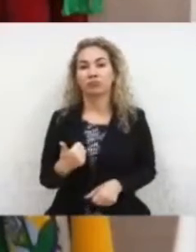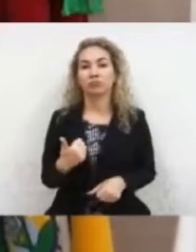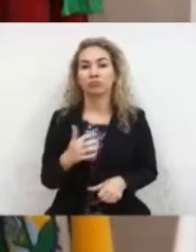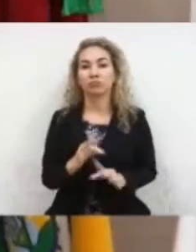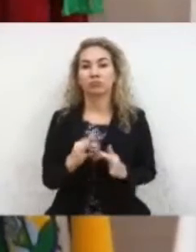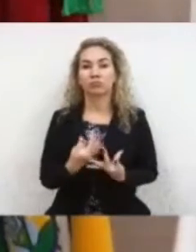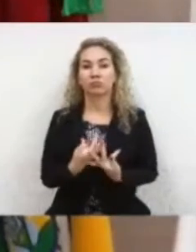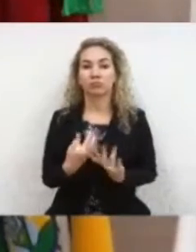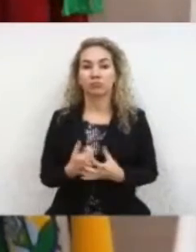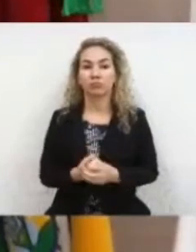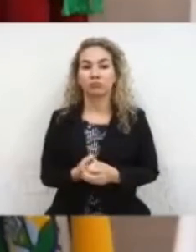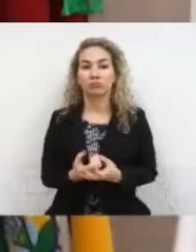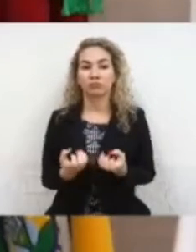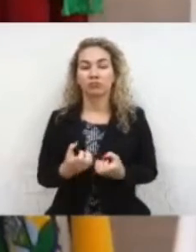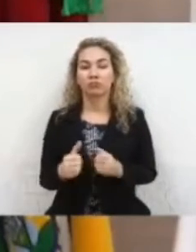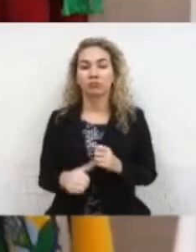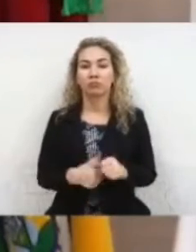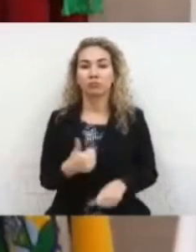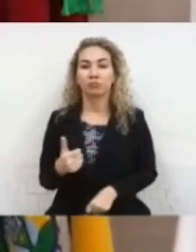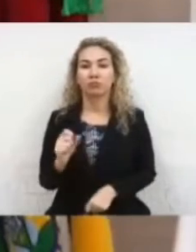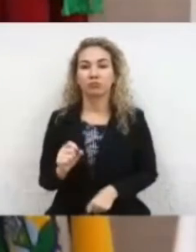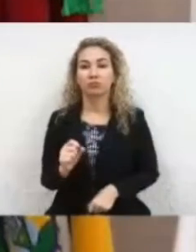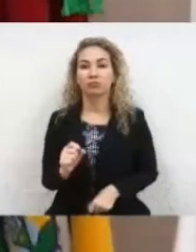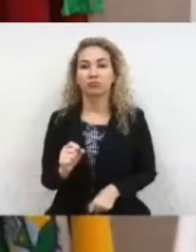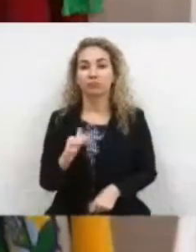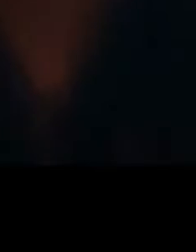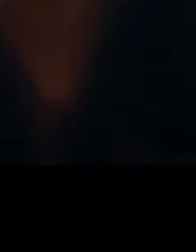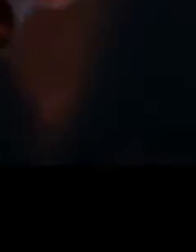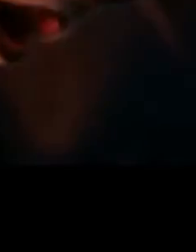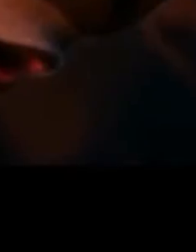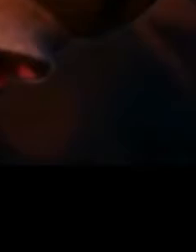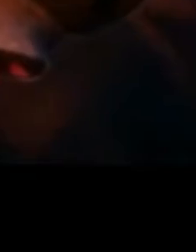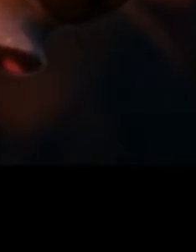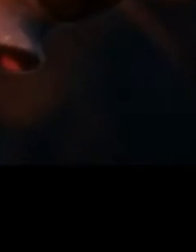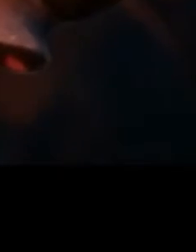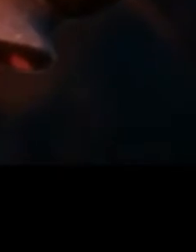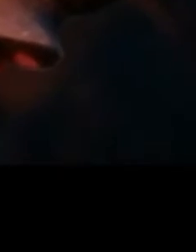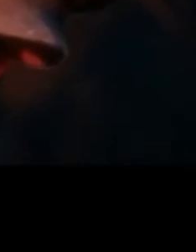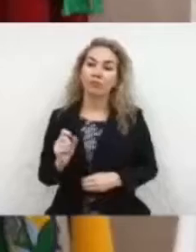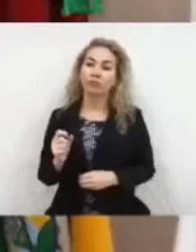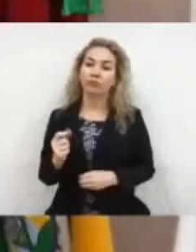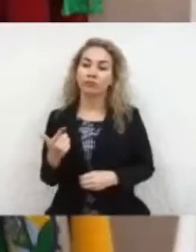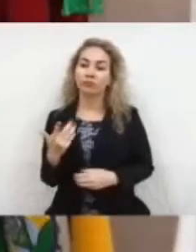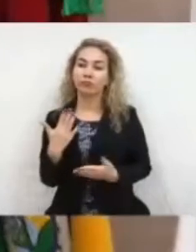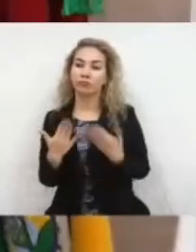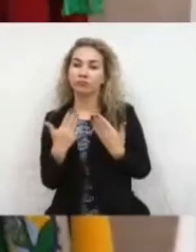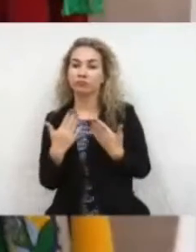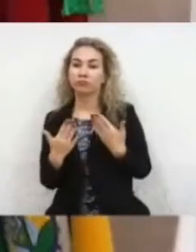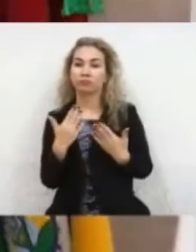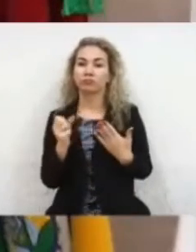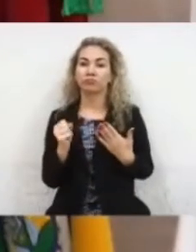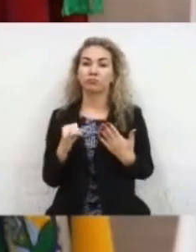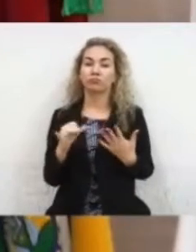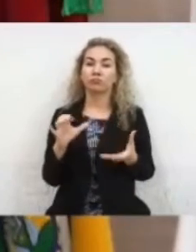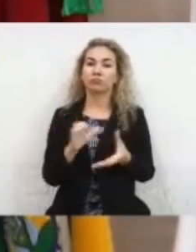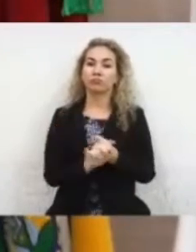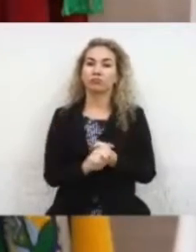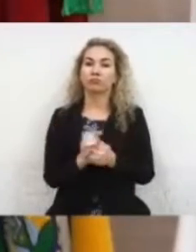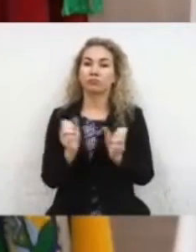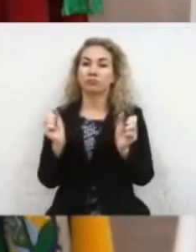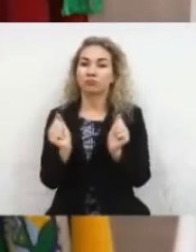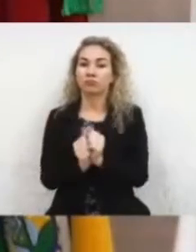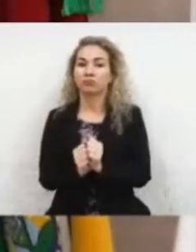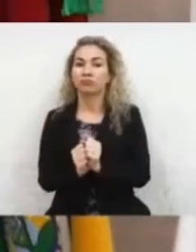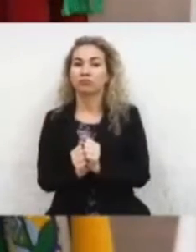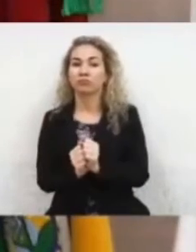melhor para a sua família, que querem o melhor para o seu futuro. E aí eu não tenho dúvida, se estivermos